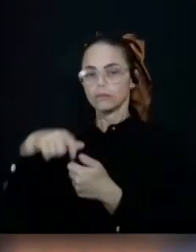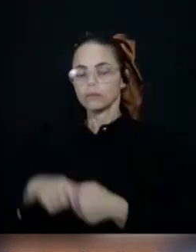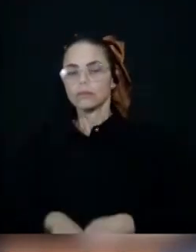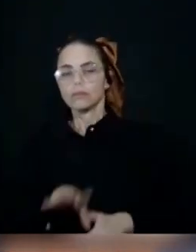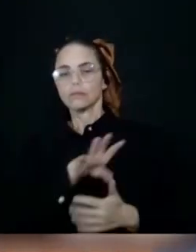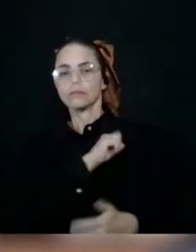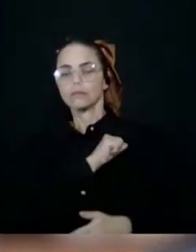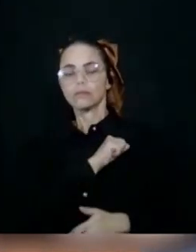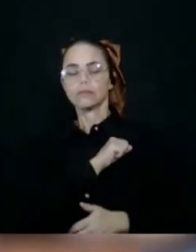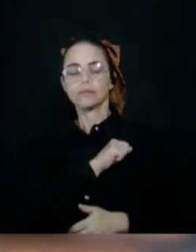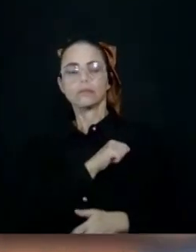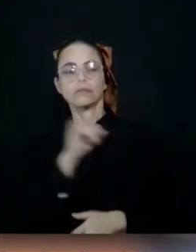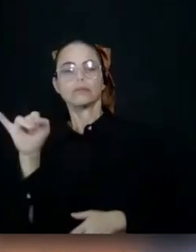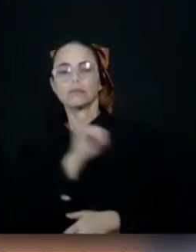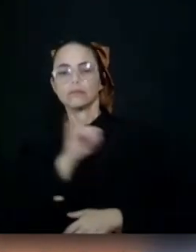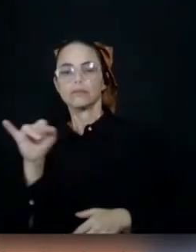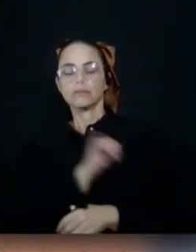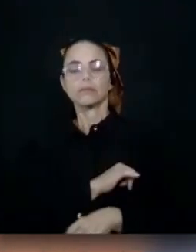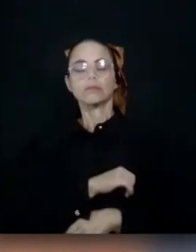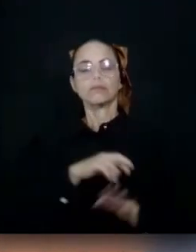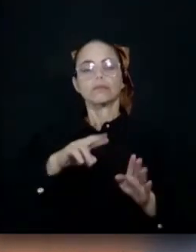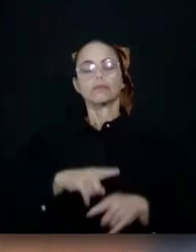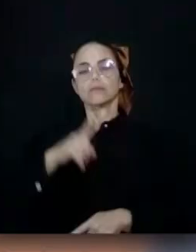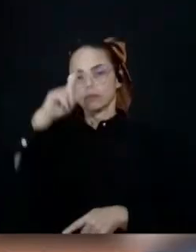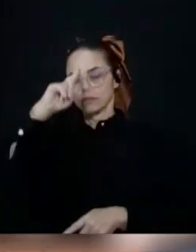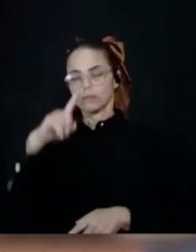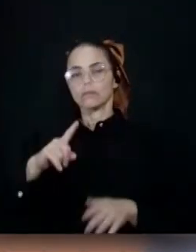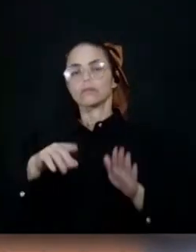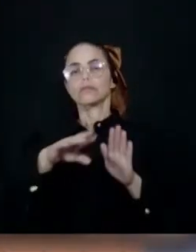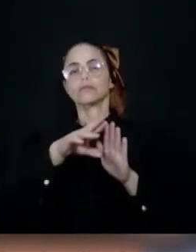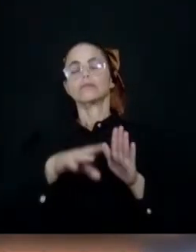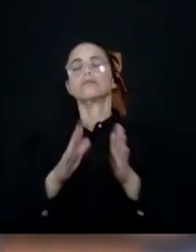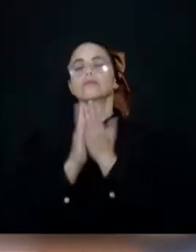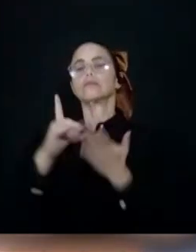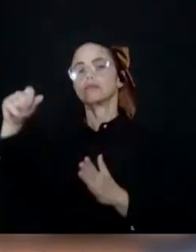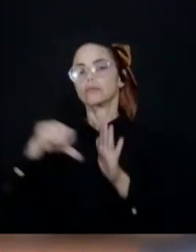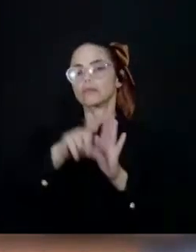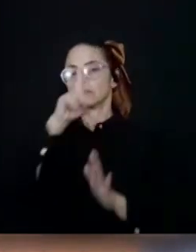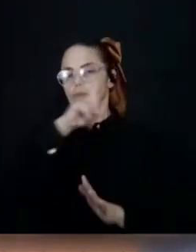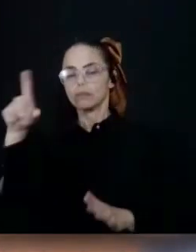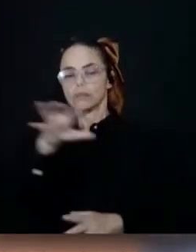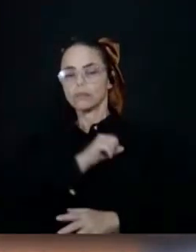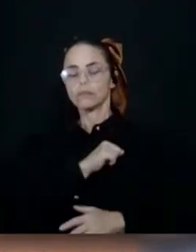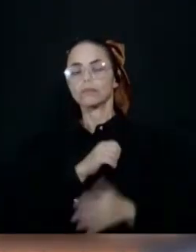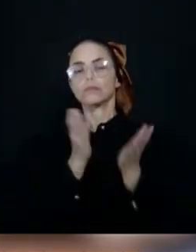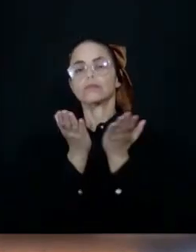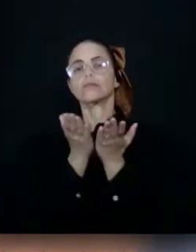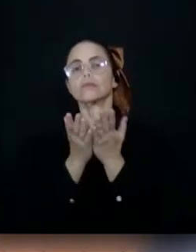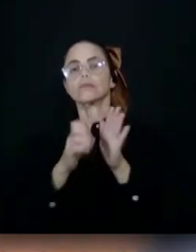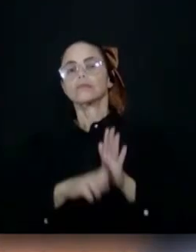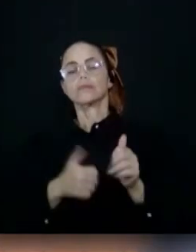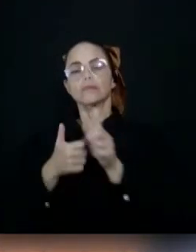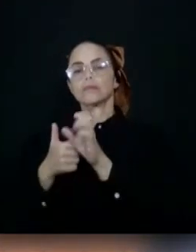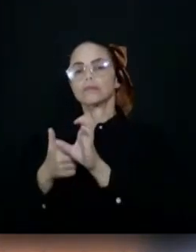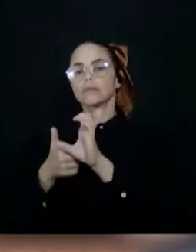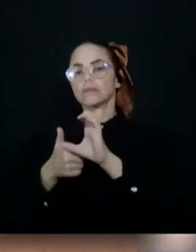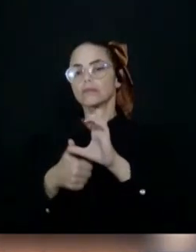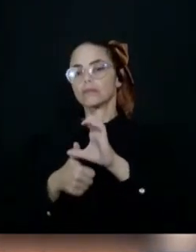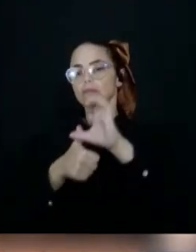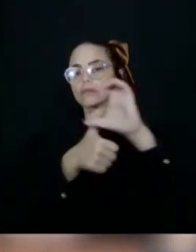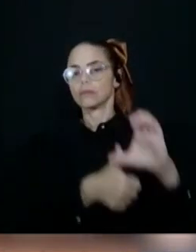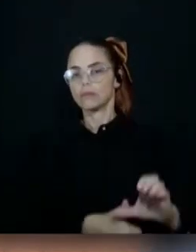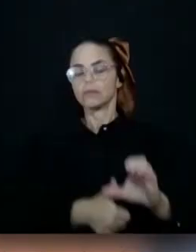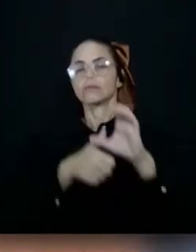próximo e todos os mandamentos que nos levam a amar, a ser cristão, né, a ter esse vínculo espiritual